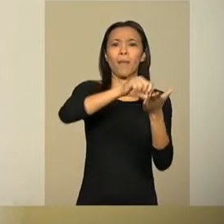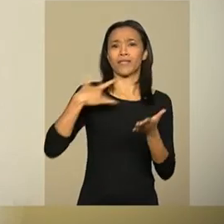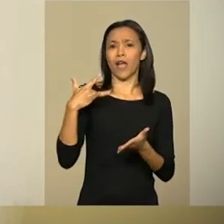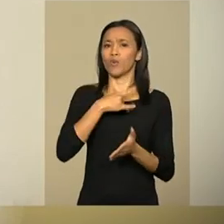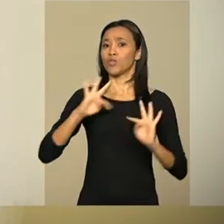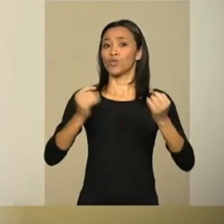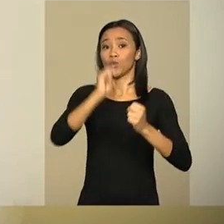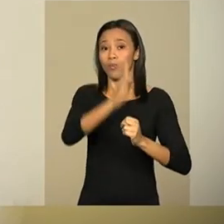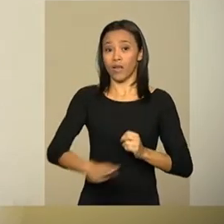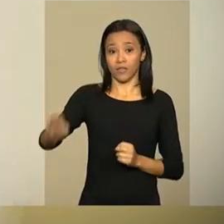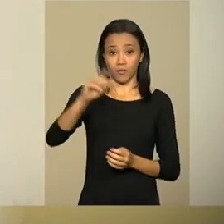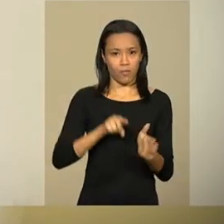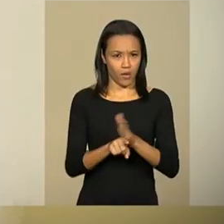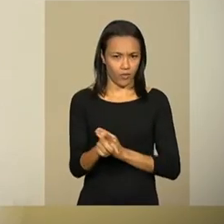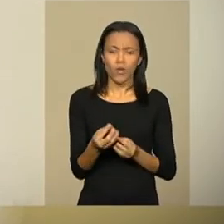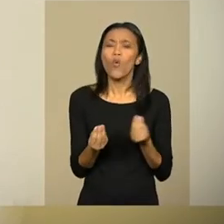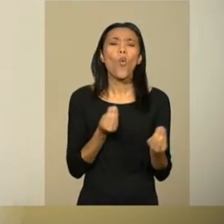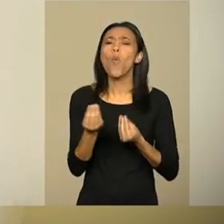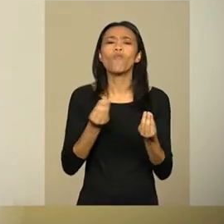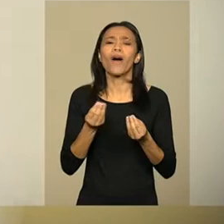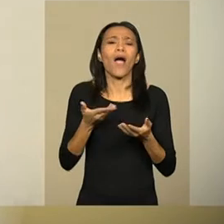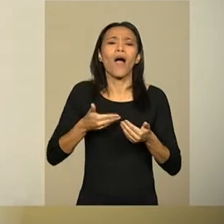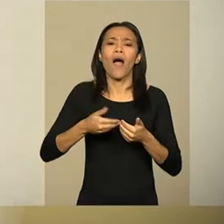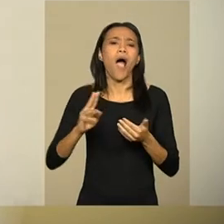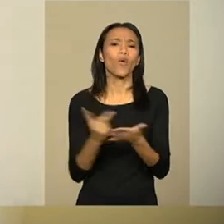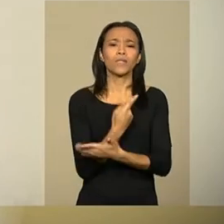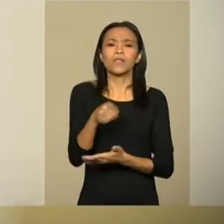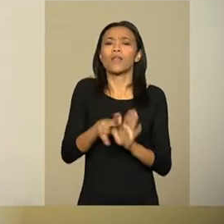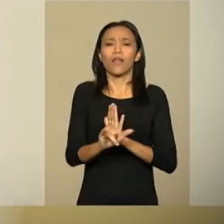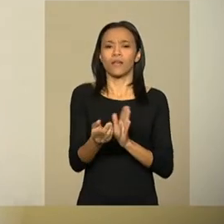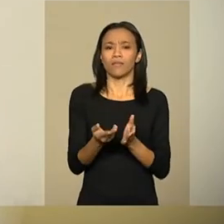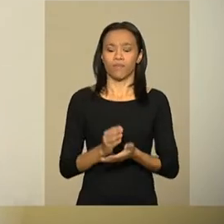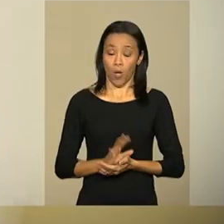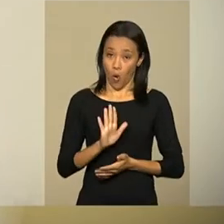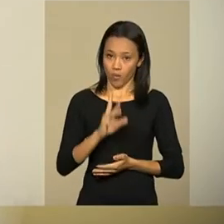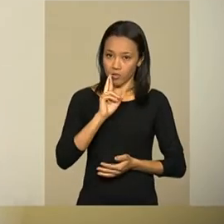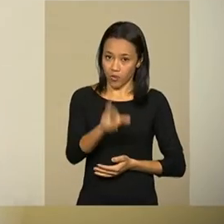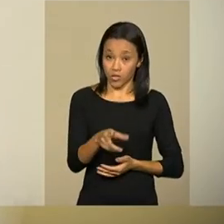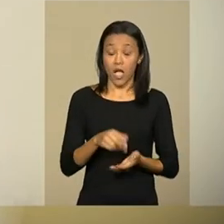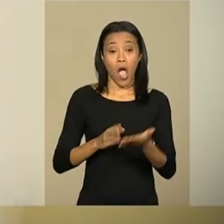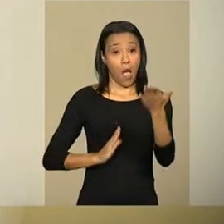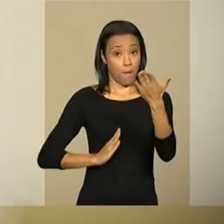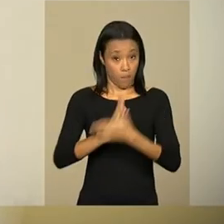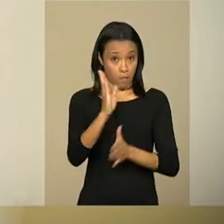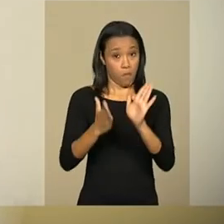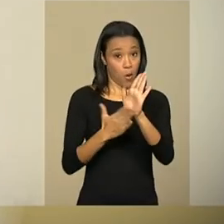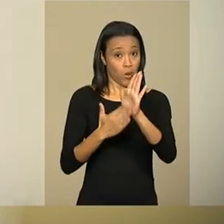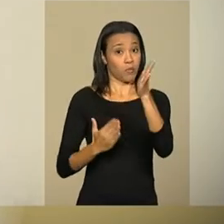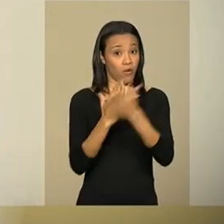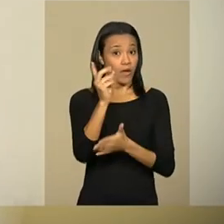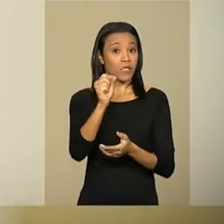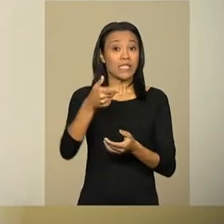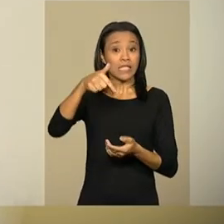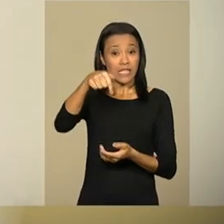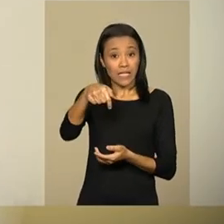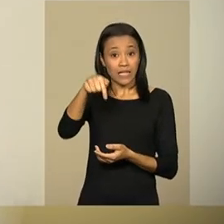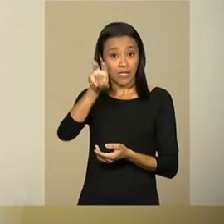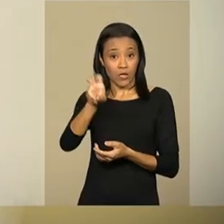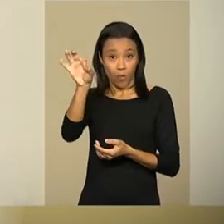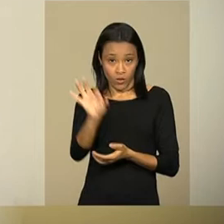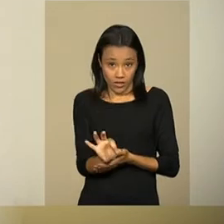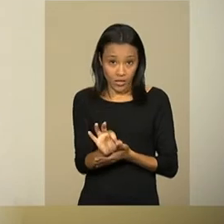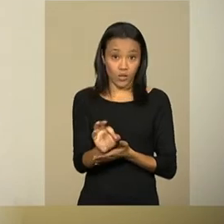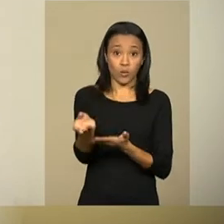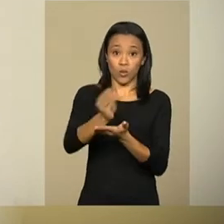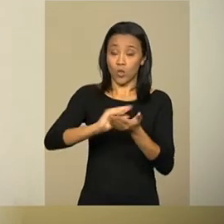nosso país e como essa lei vai funcionar a proposta aprovada pelo congresso destina 35%